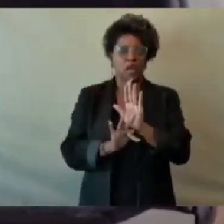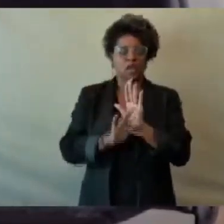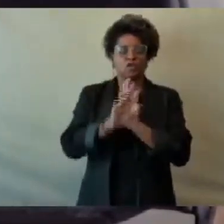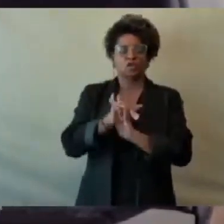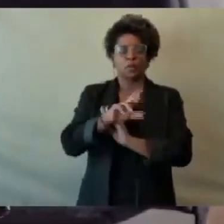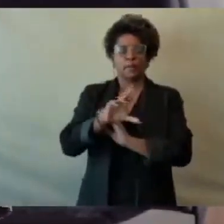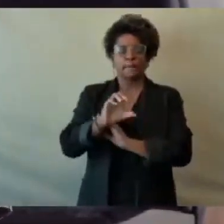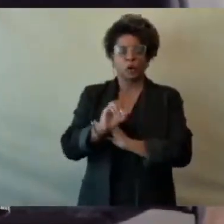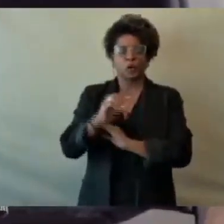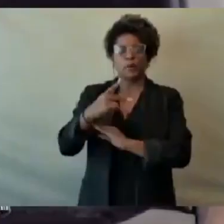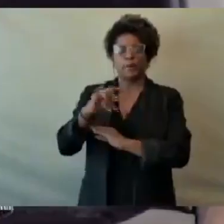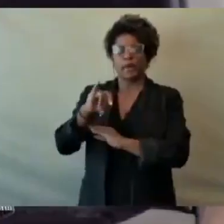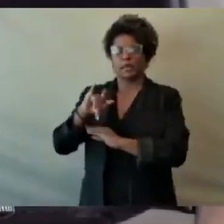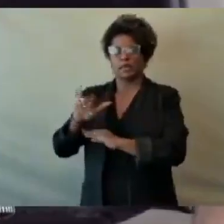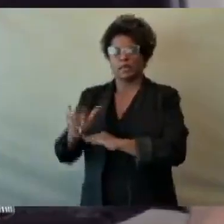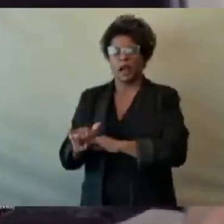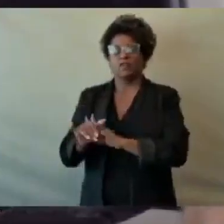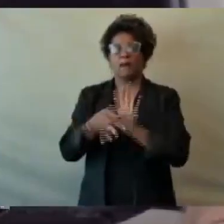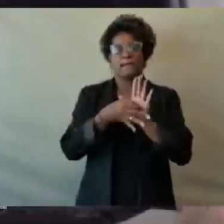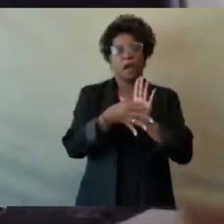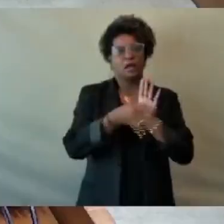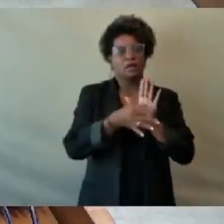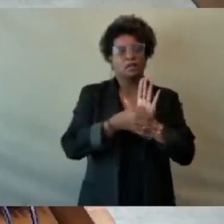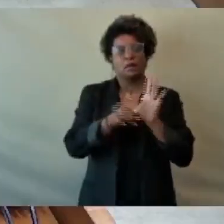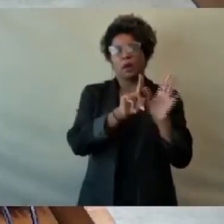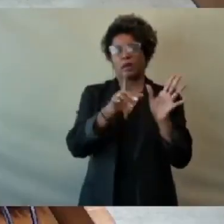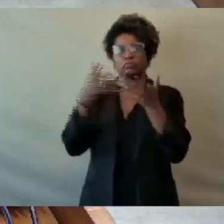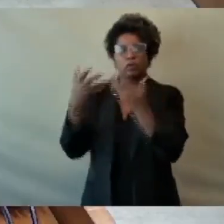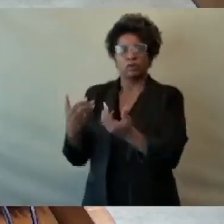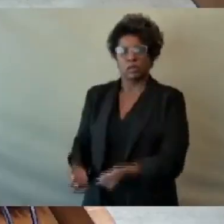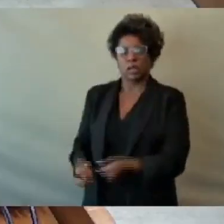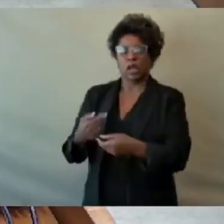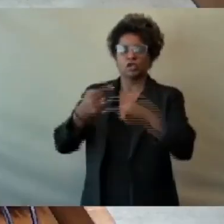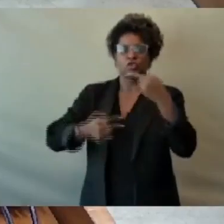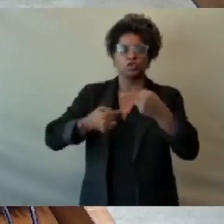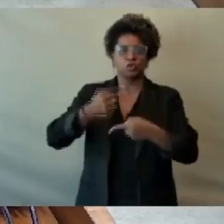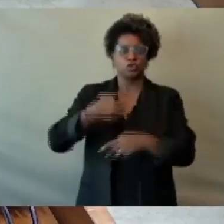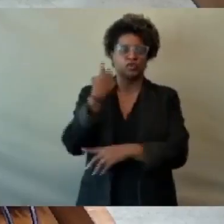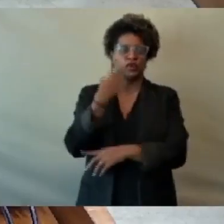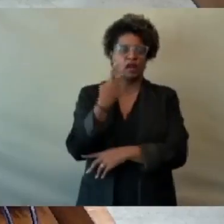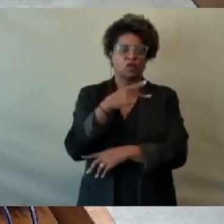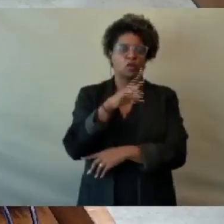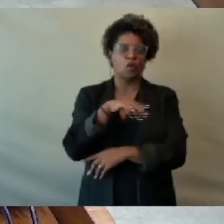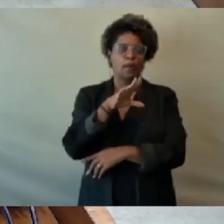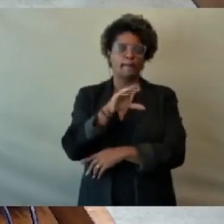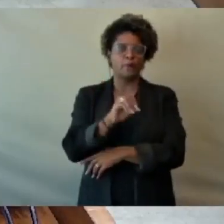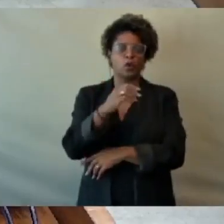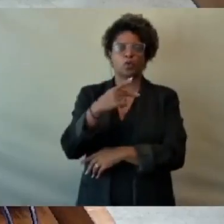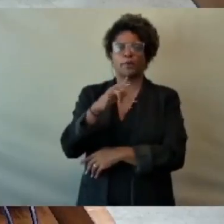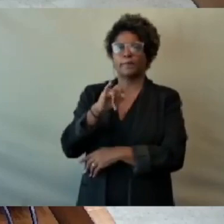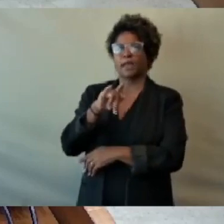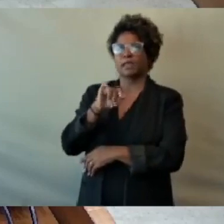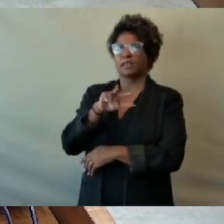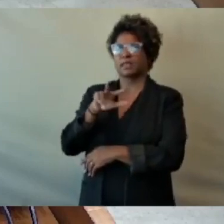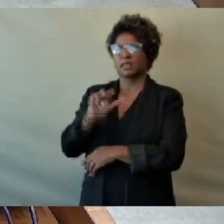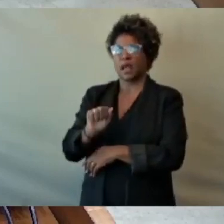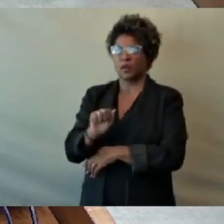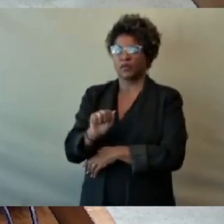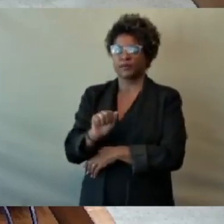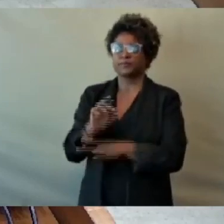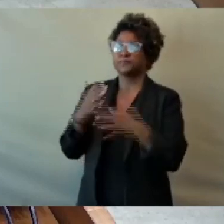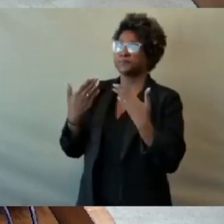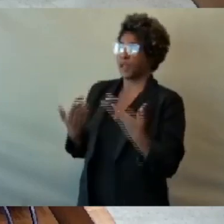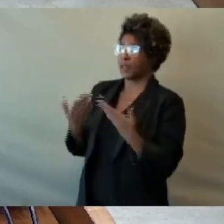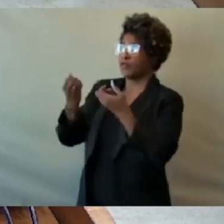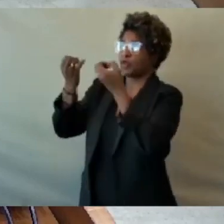explicando... Para discutir, vereador doutor Bruno Pedralva. Só explicando, gente, com muita fraternidade ao nosso colega vereador, né, Fernando Luiz, é porque teve,